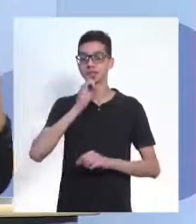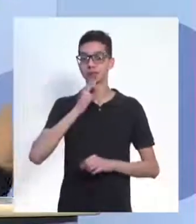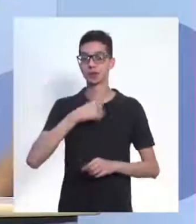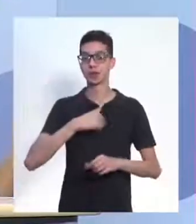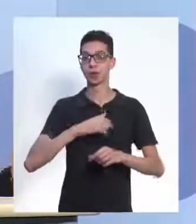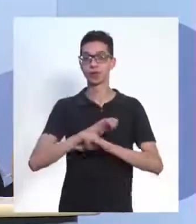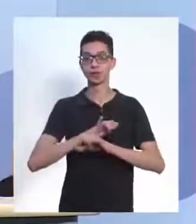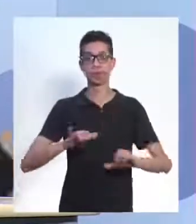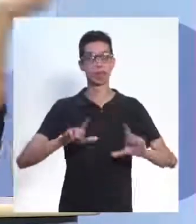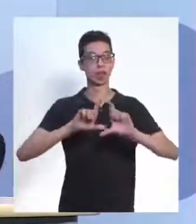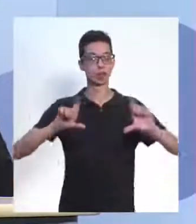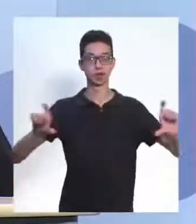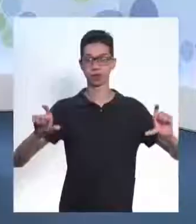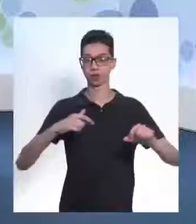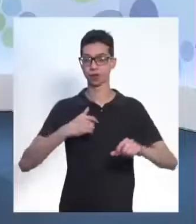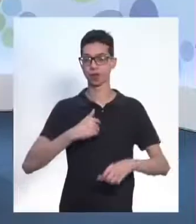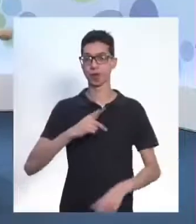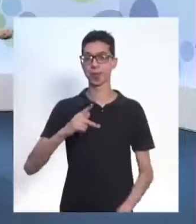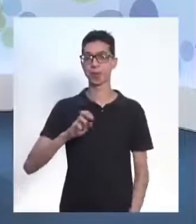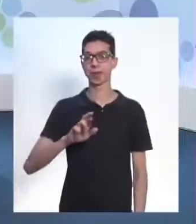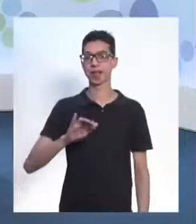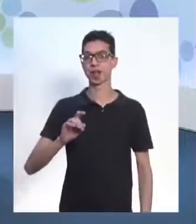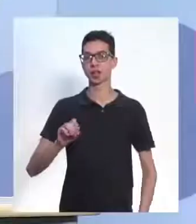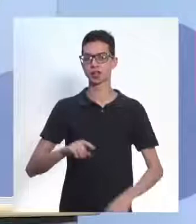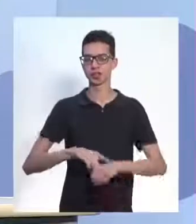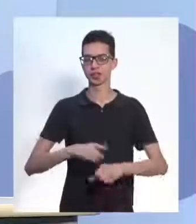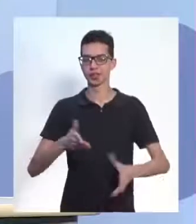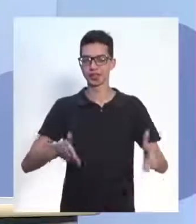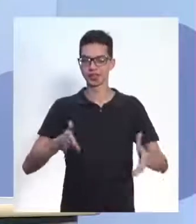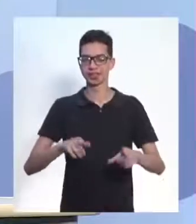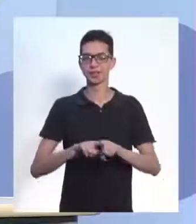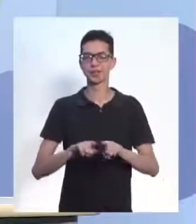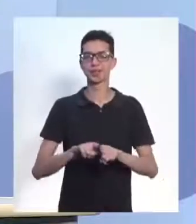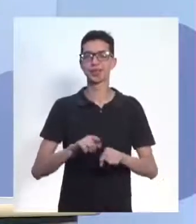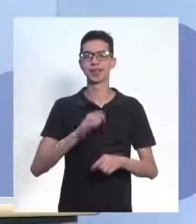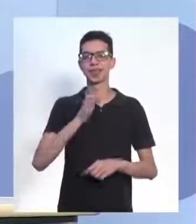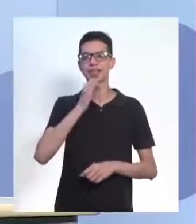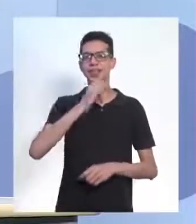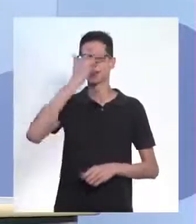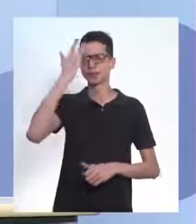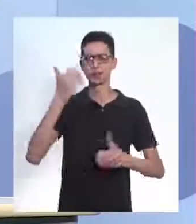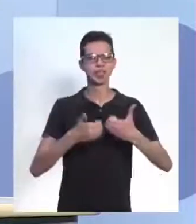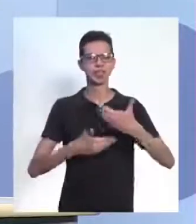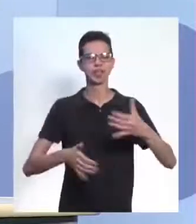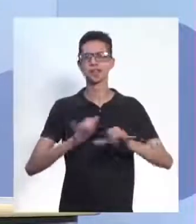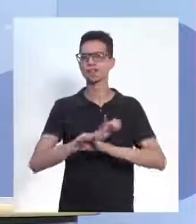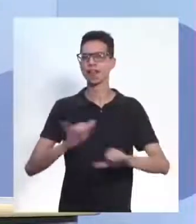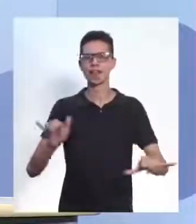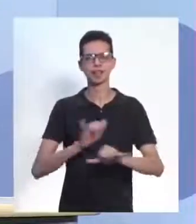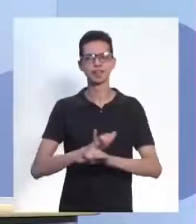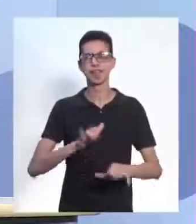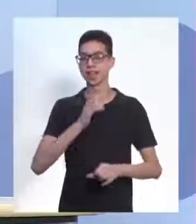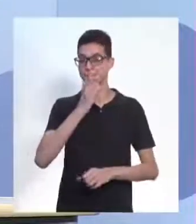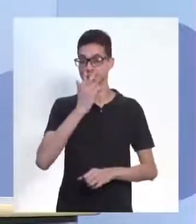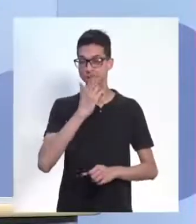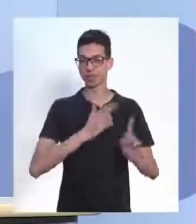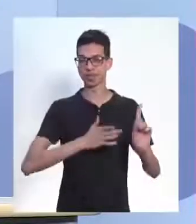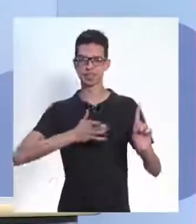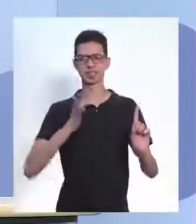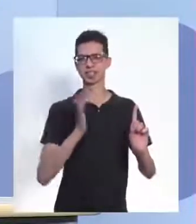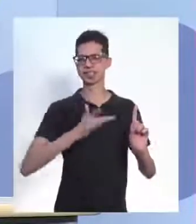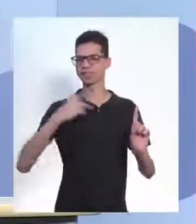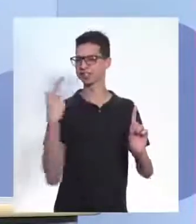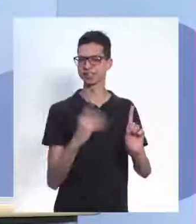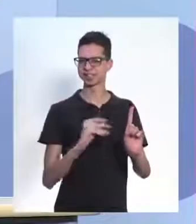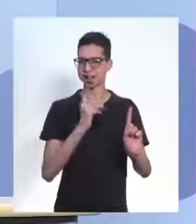falei período. Em vez de falar coordenada, falo subordinada. E a galera no chat vem, pá, e malho Judas, no caso a professora, né?